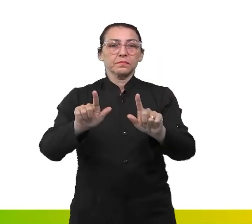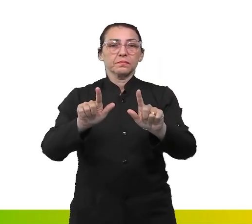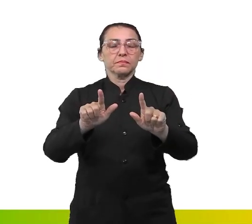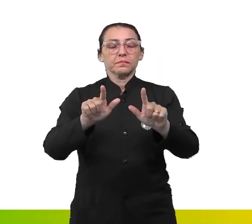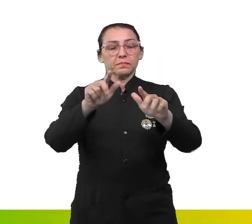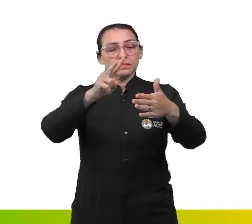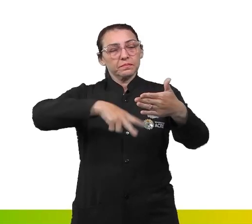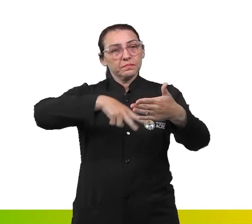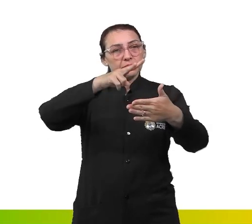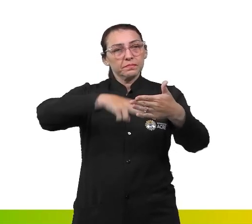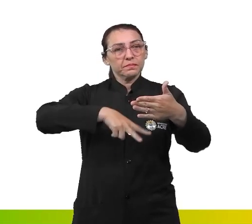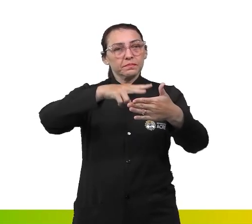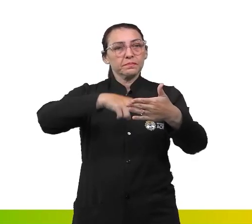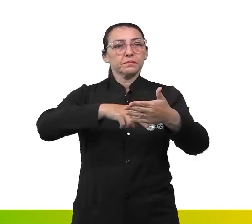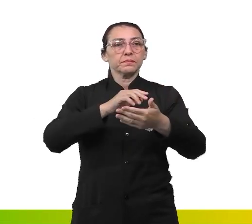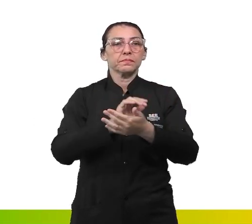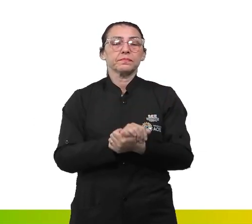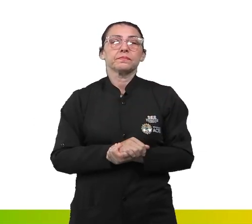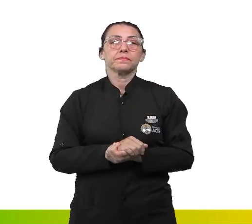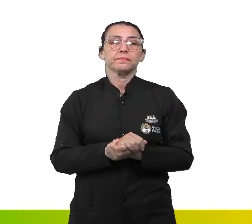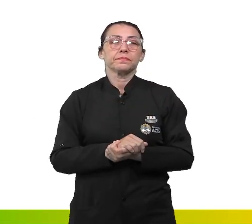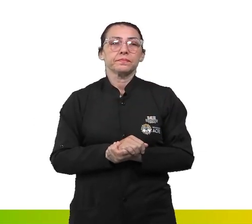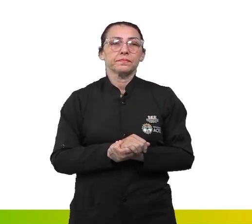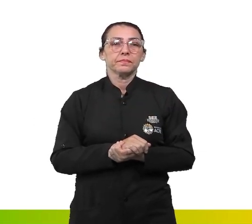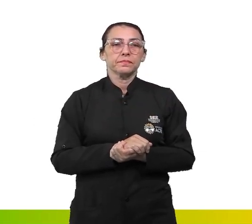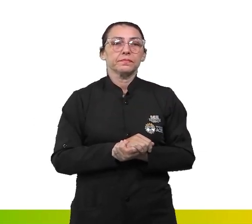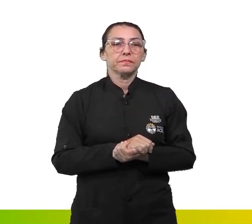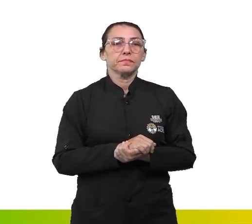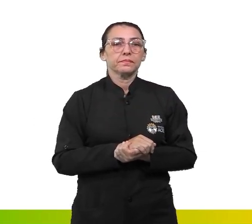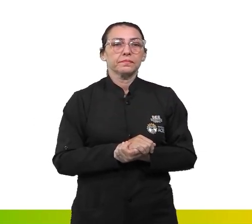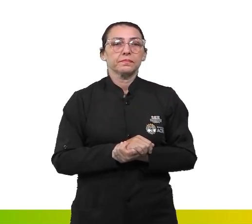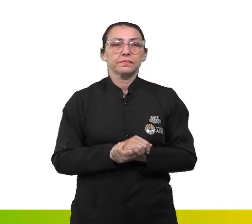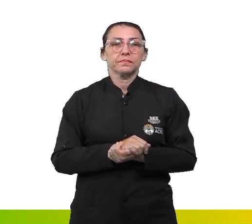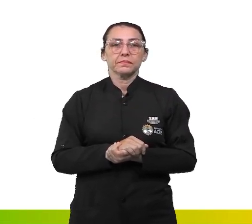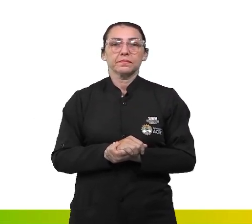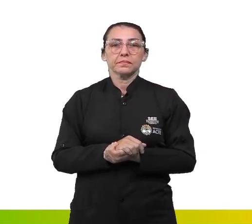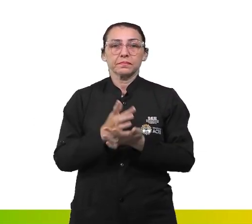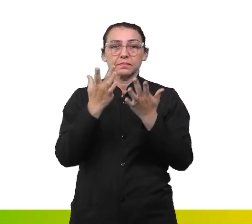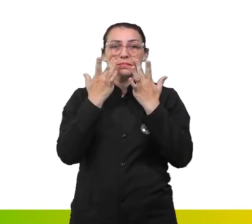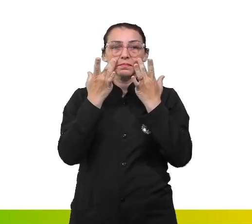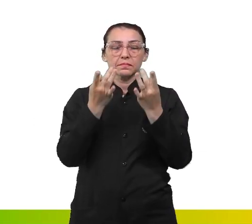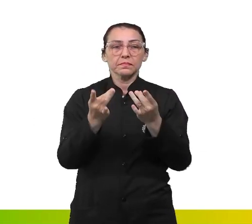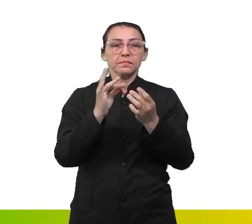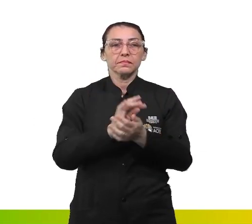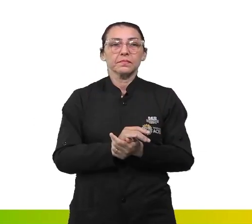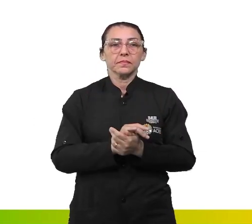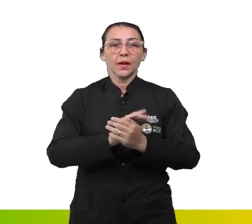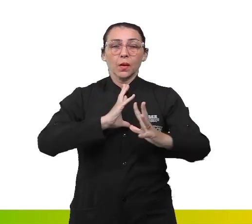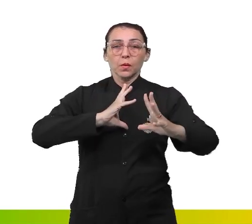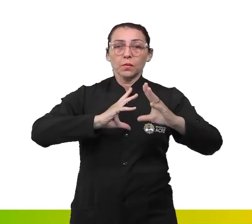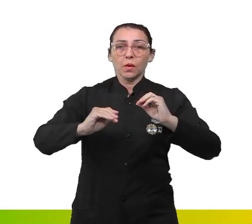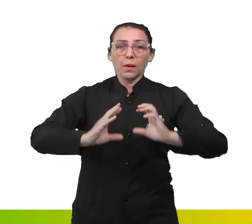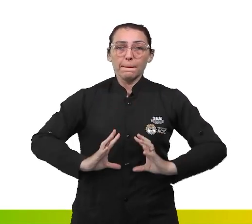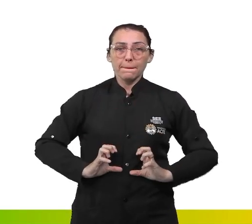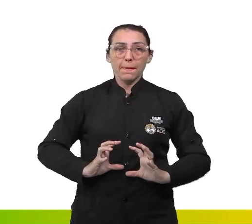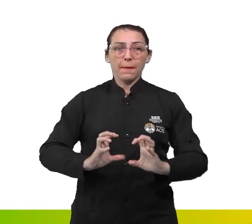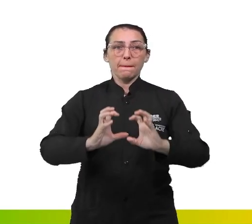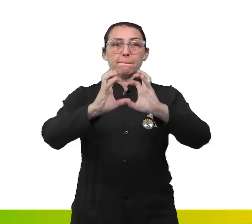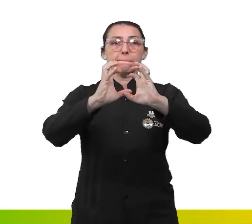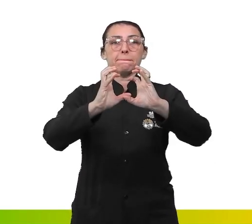vou ler pausadamente e vocês fiquem bastante atentos. Fuga de